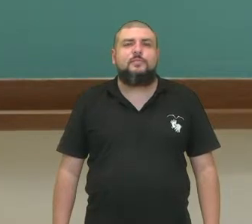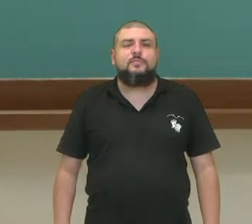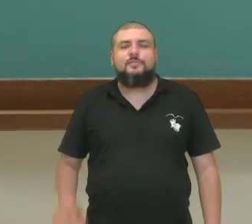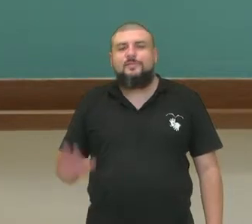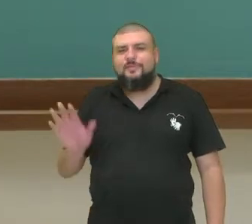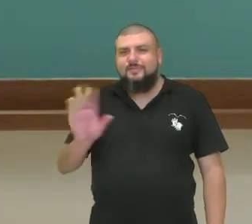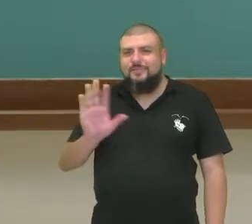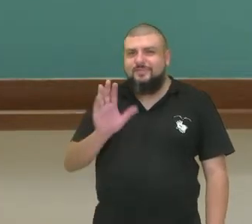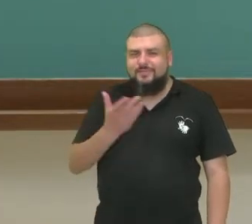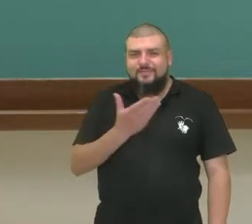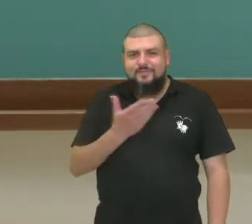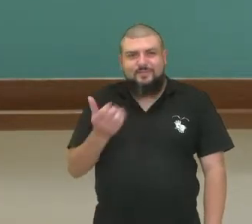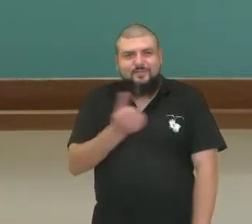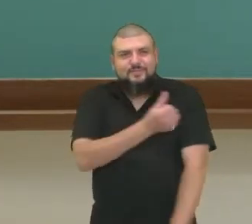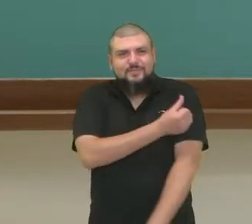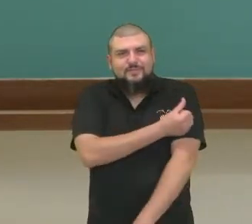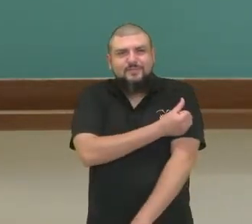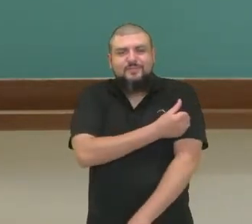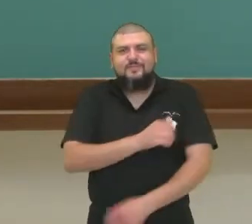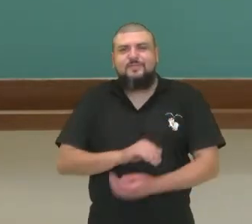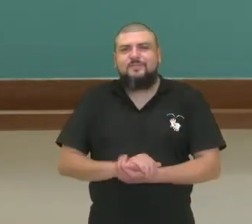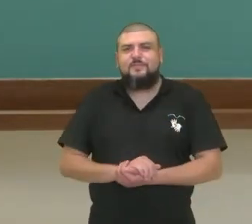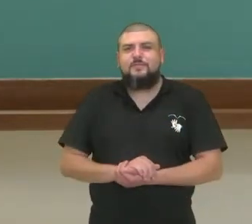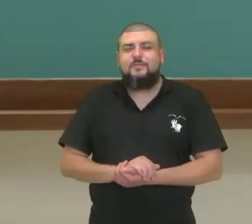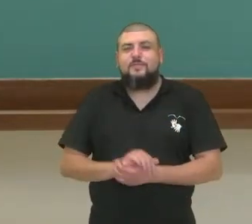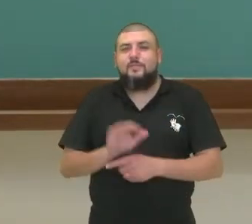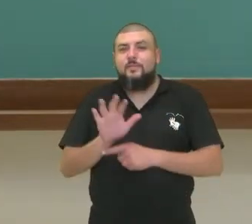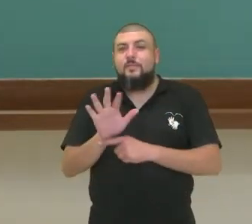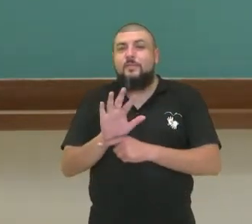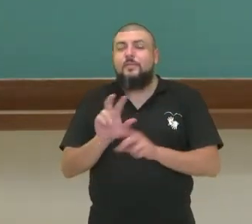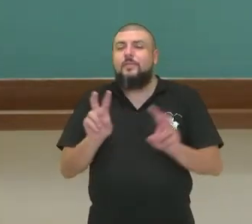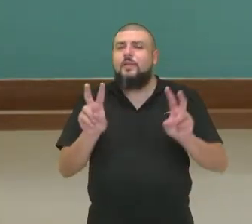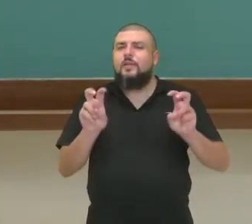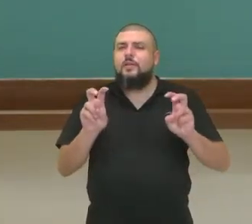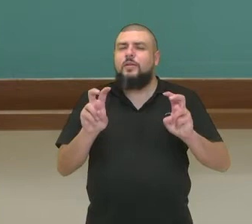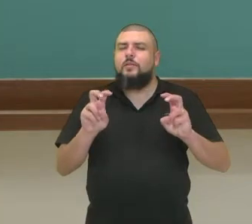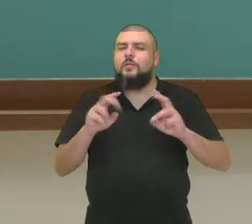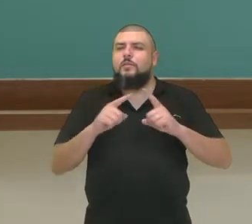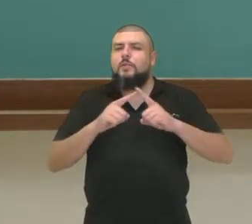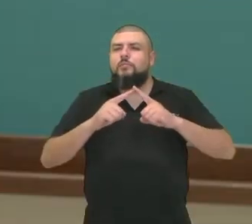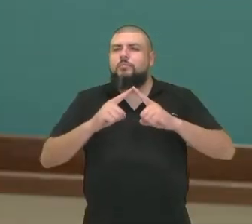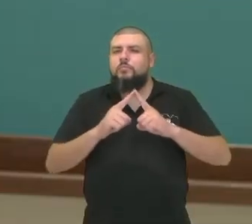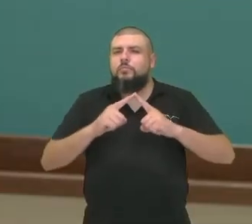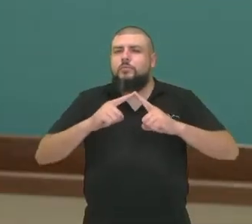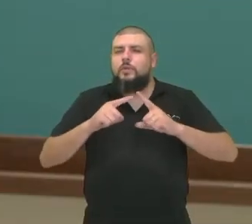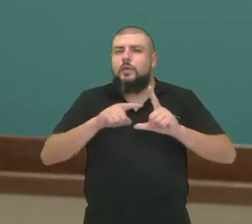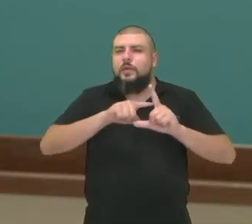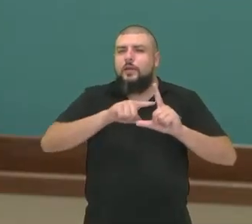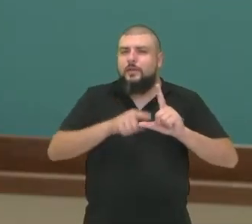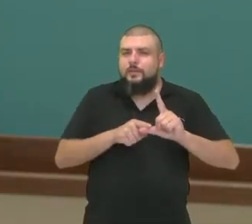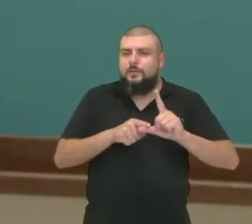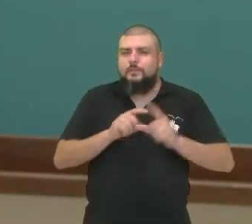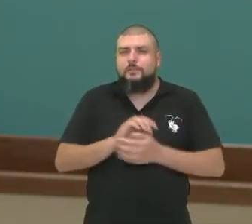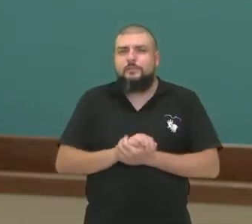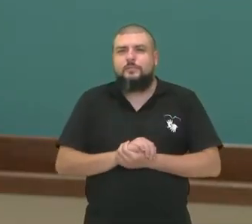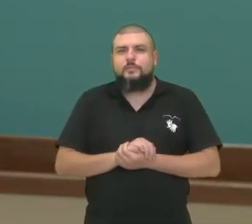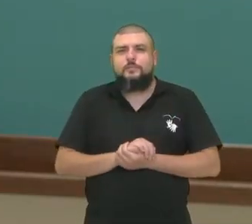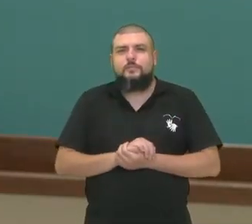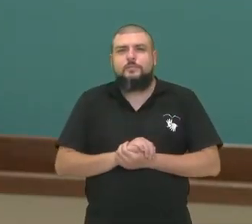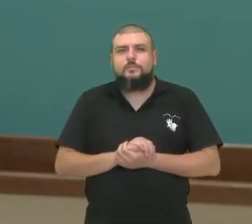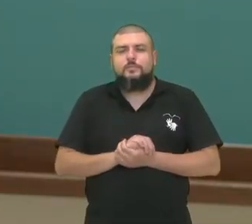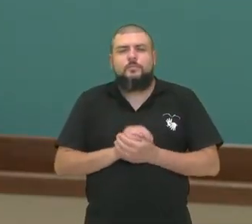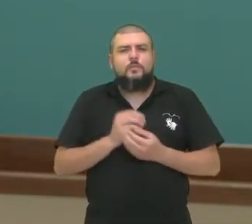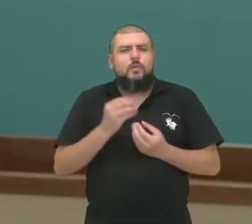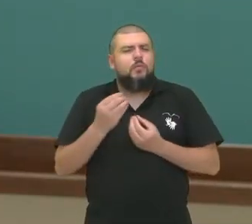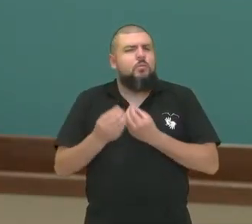Olá, estudante do sexto ano! Nesse vídeo vamos falar sobre ângulo. Vamos lá? Olha só, então como que você determina um ângulo? Como que a